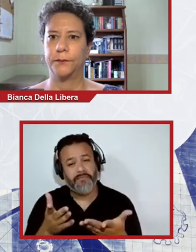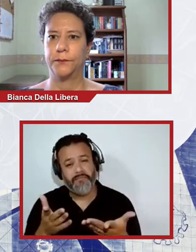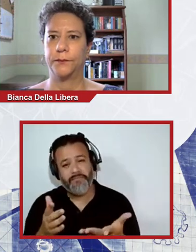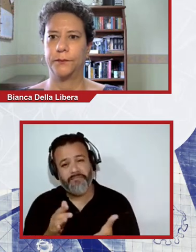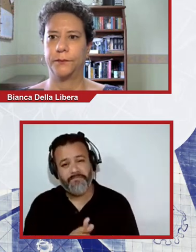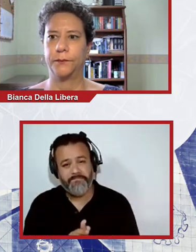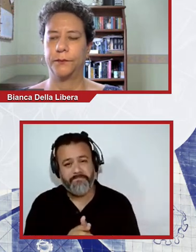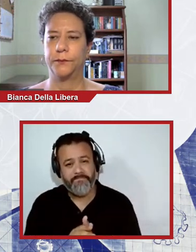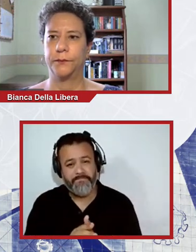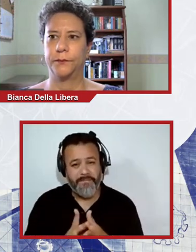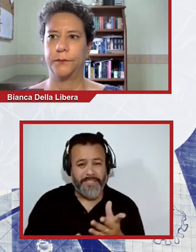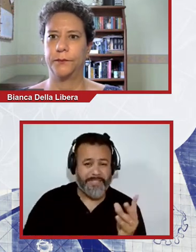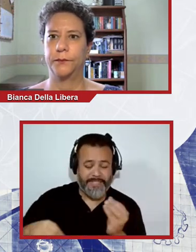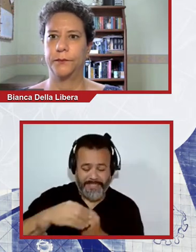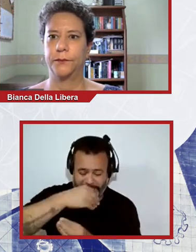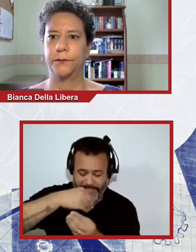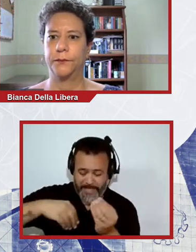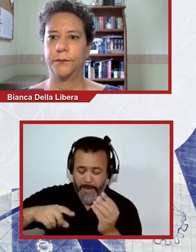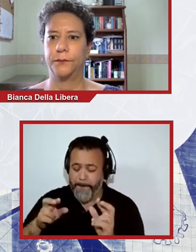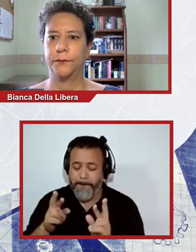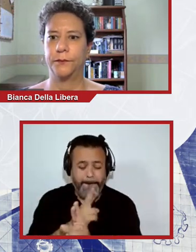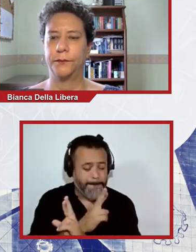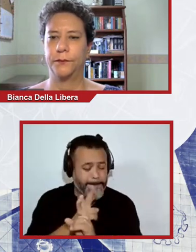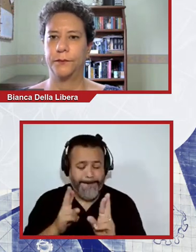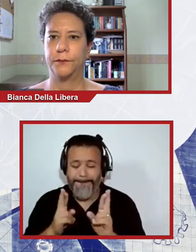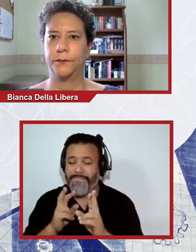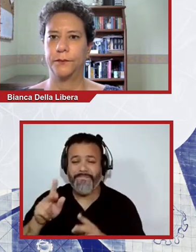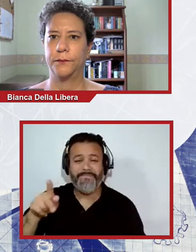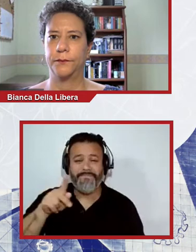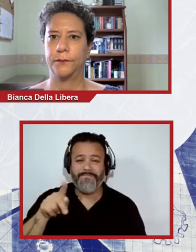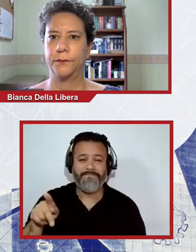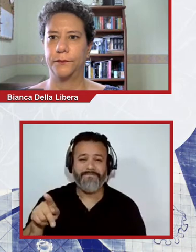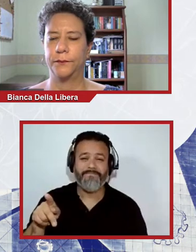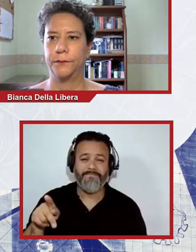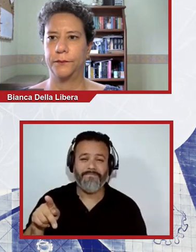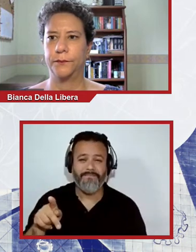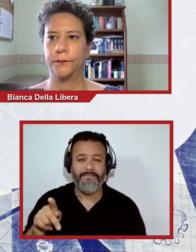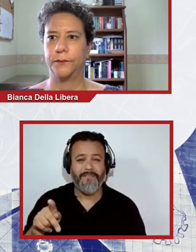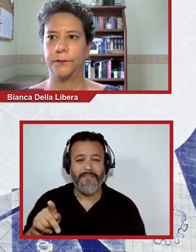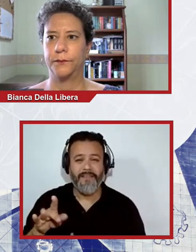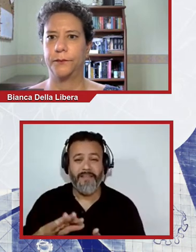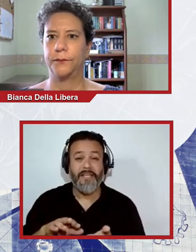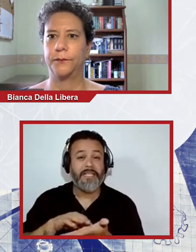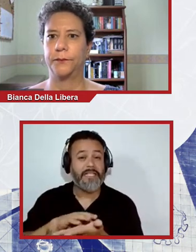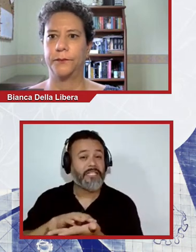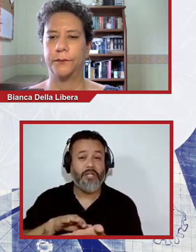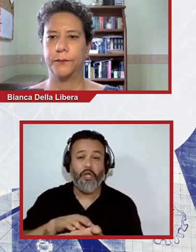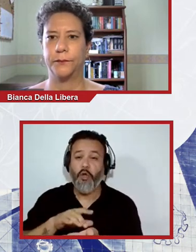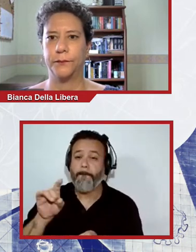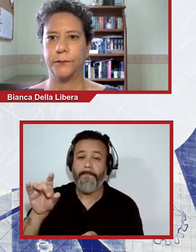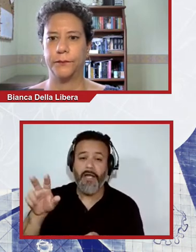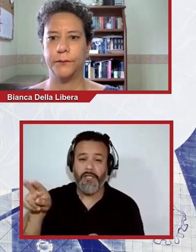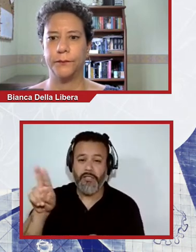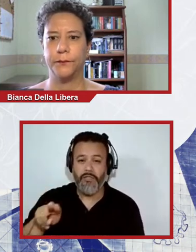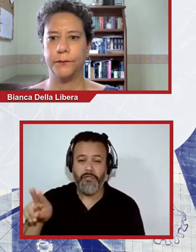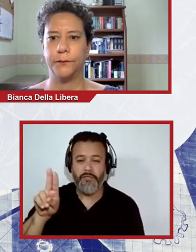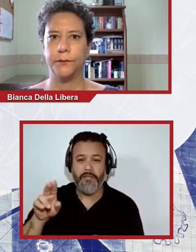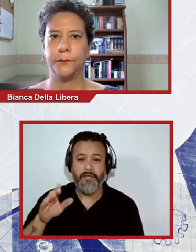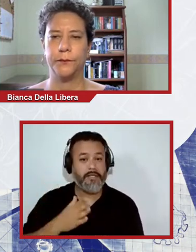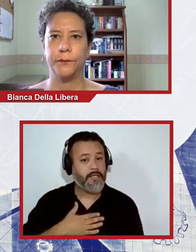Toda a interação dele com o professor era feita através de Braille. Eu não sabia Braille naquela